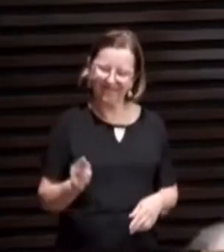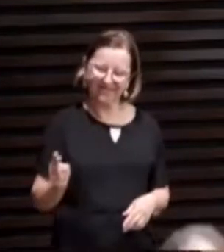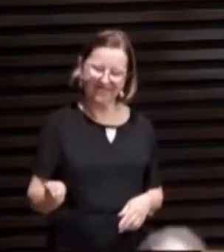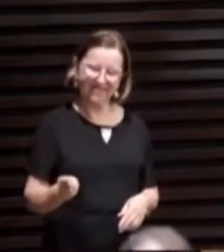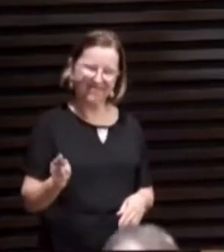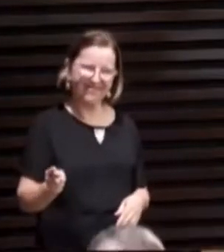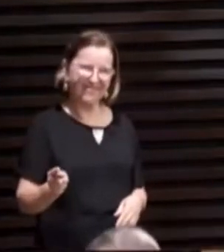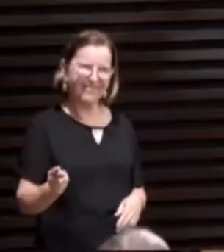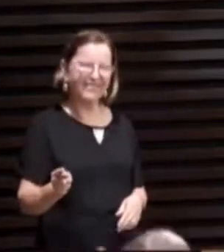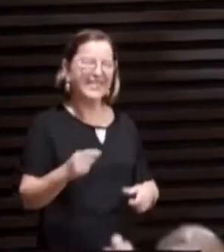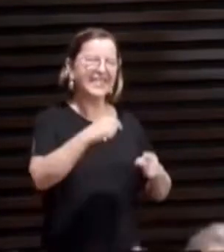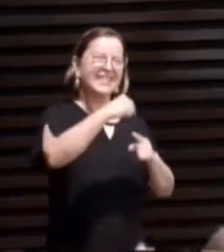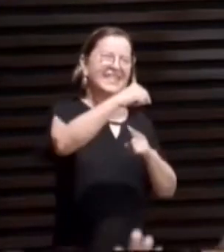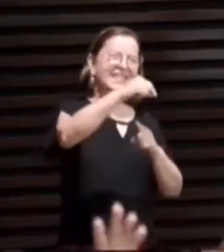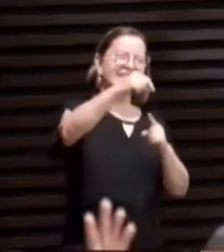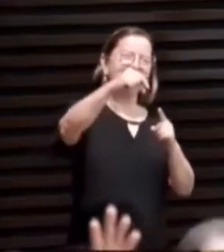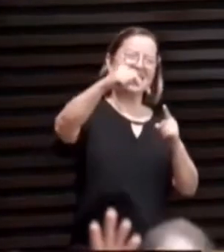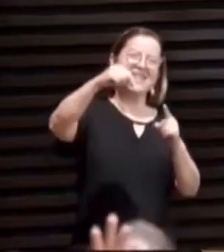sempre,